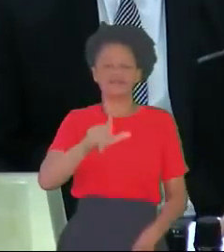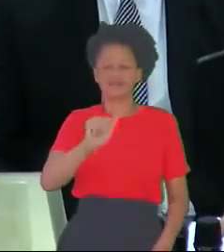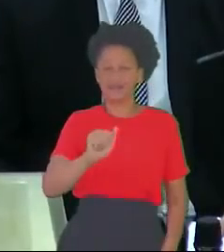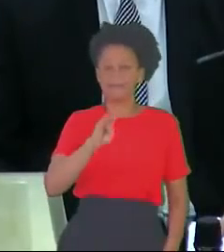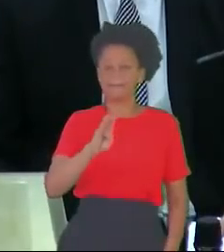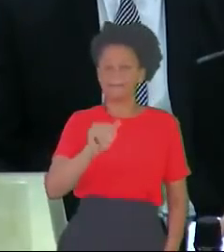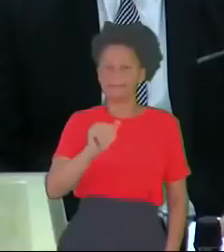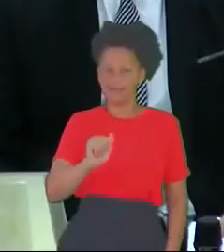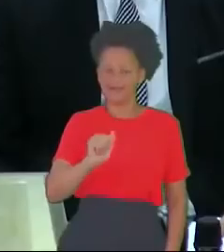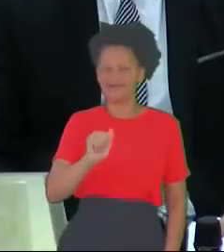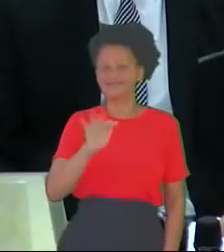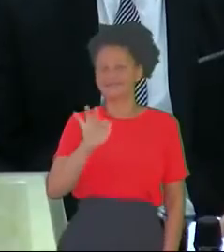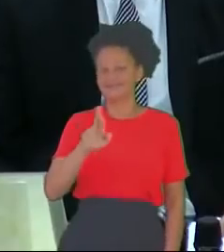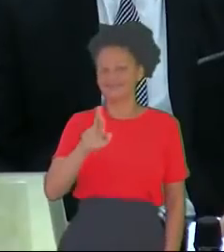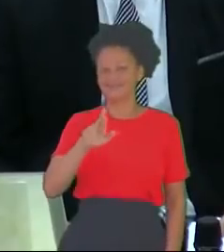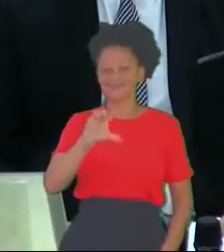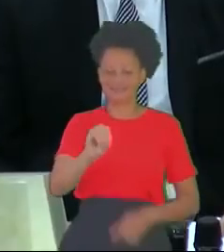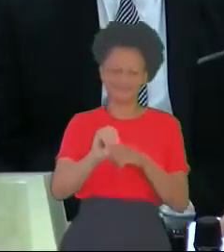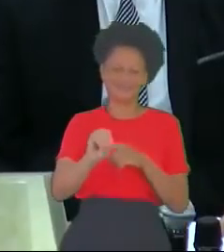Labafero. Aleluia.